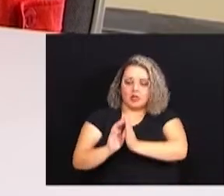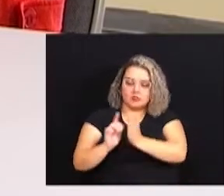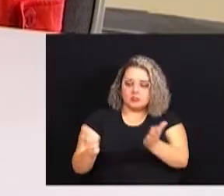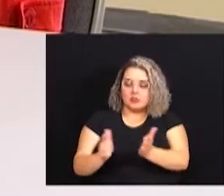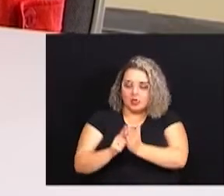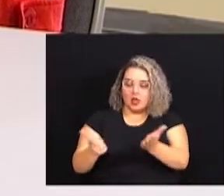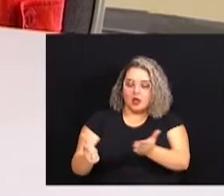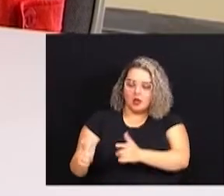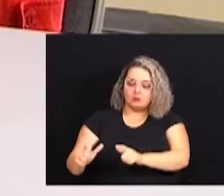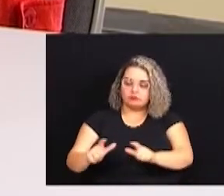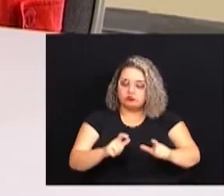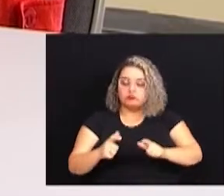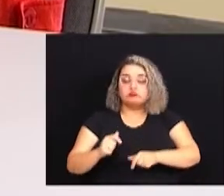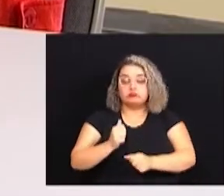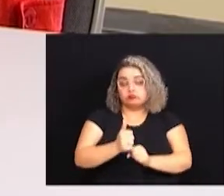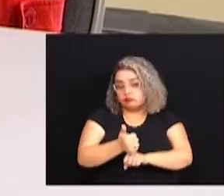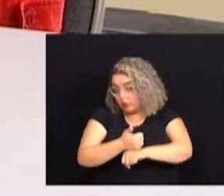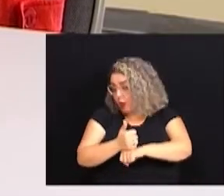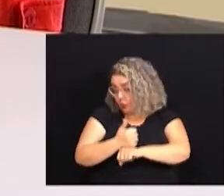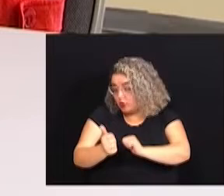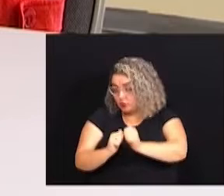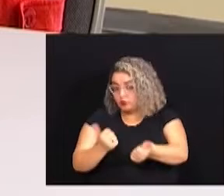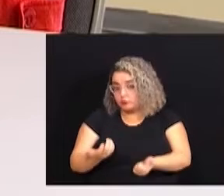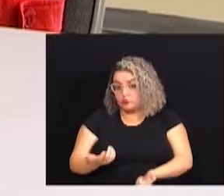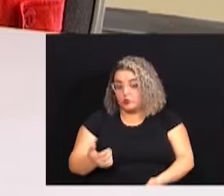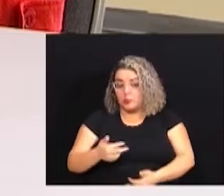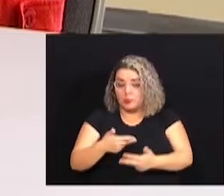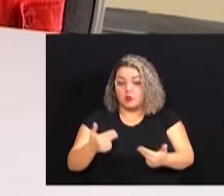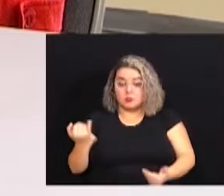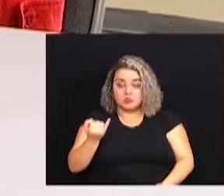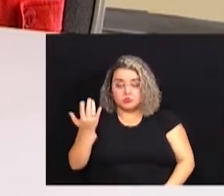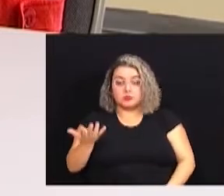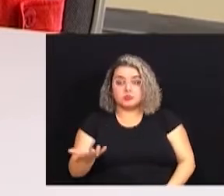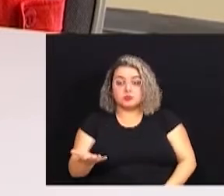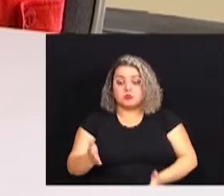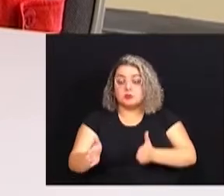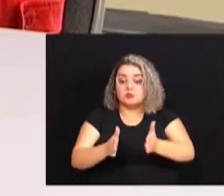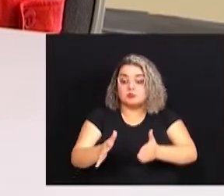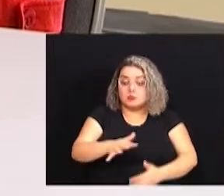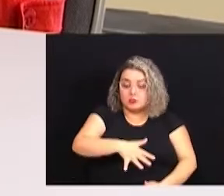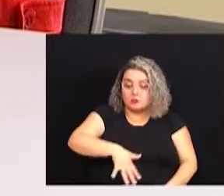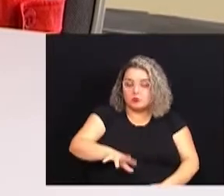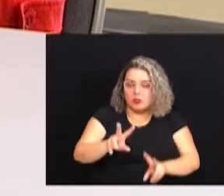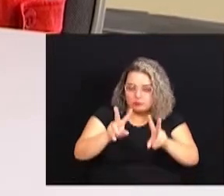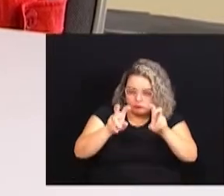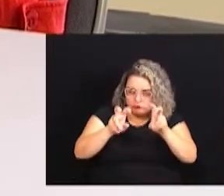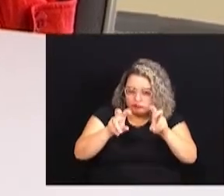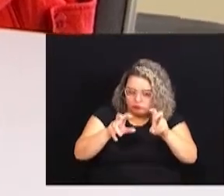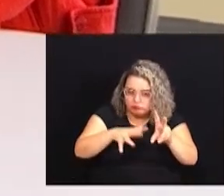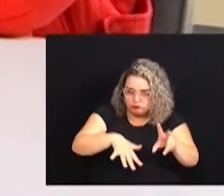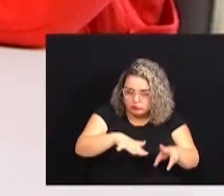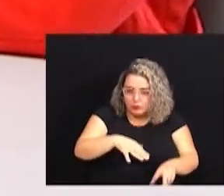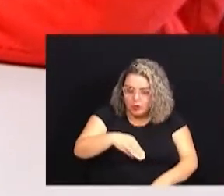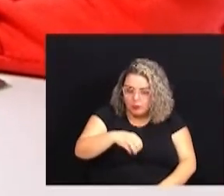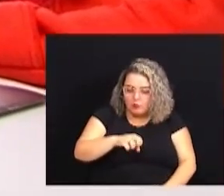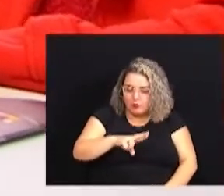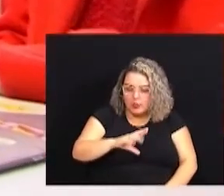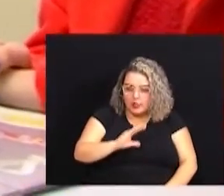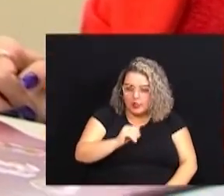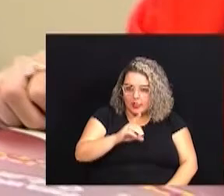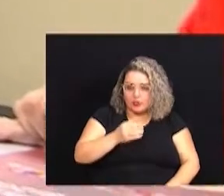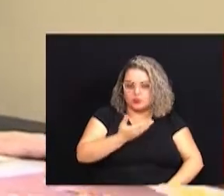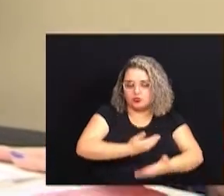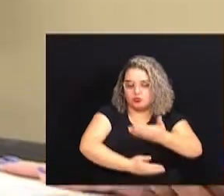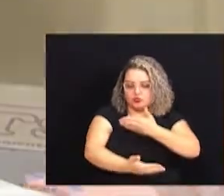figurinha. E a outra coisa interessante é que nesse período você cria um mercado, entre aspas, paralelo, que é